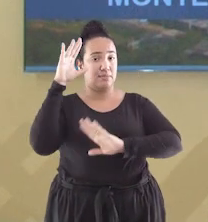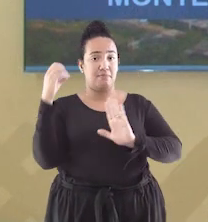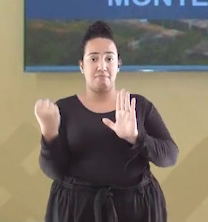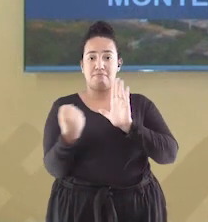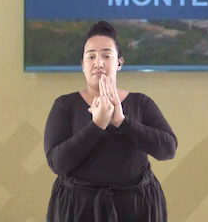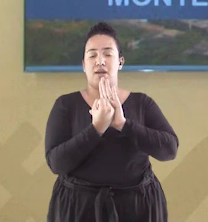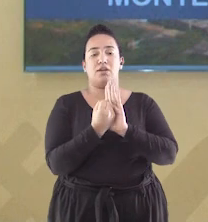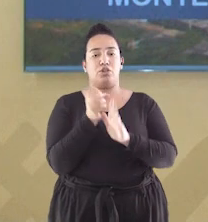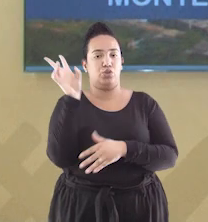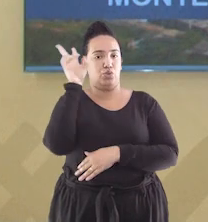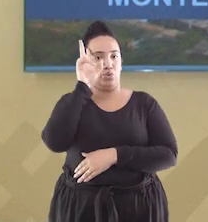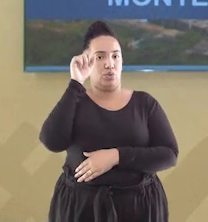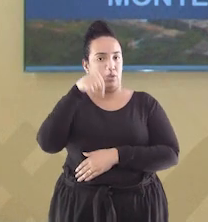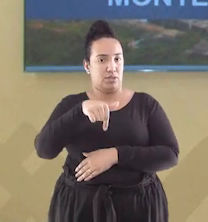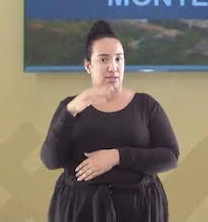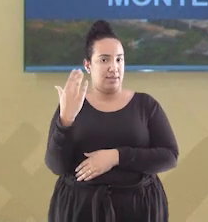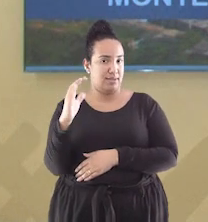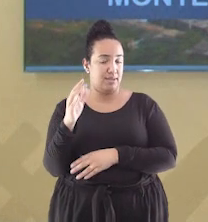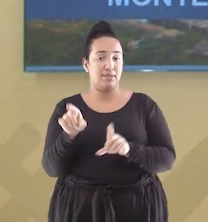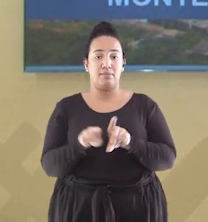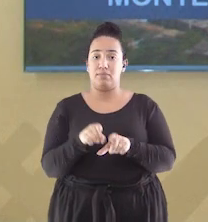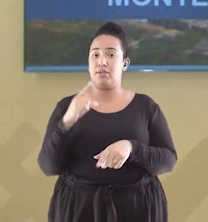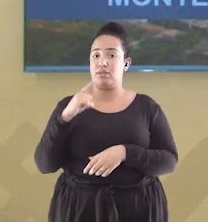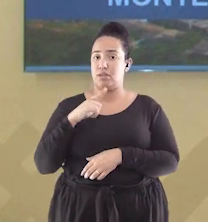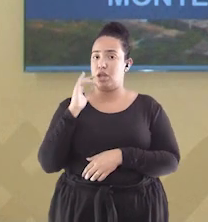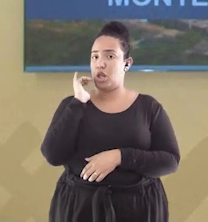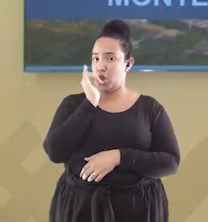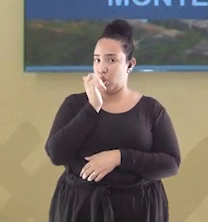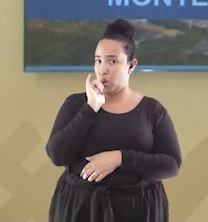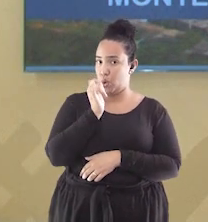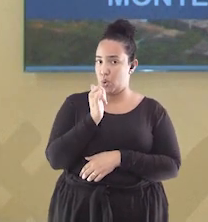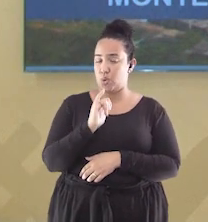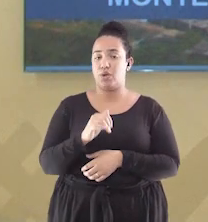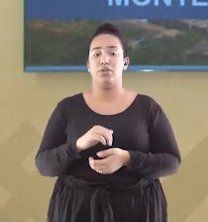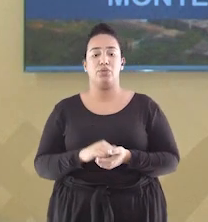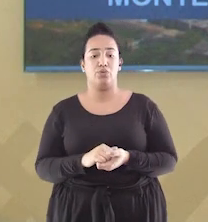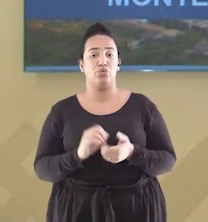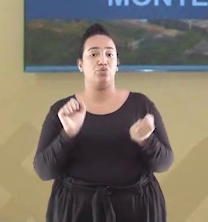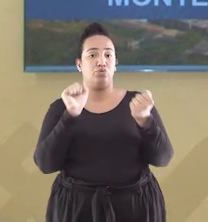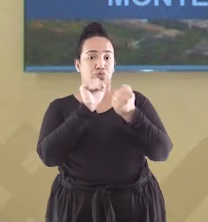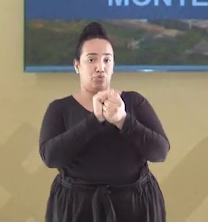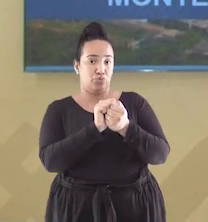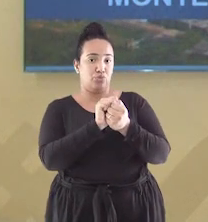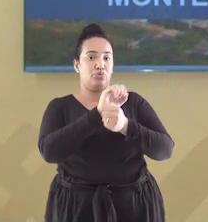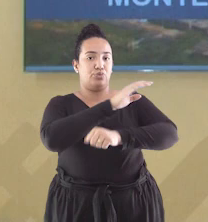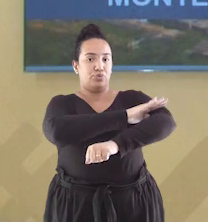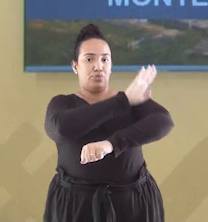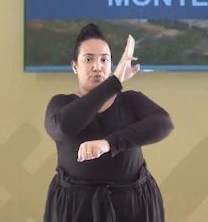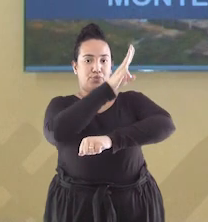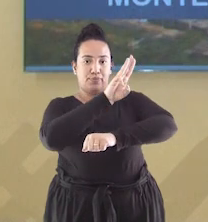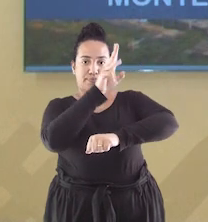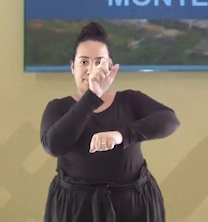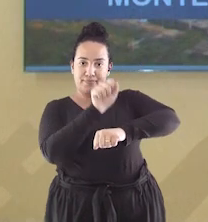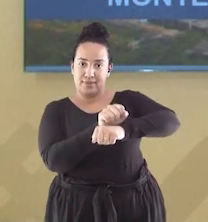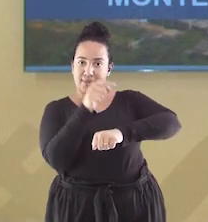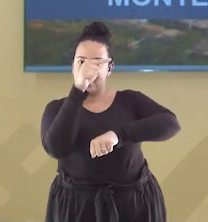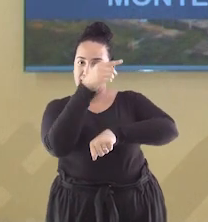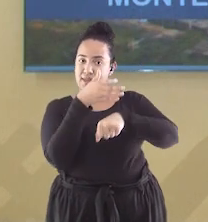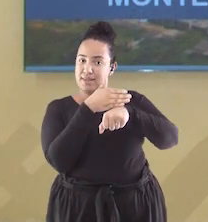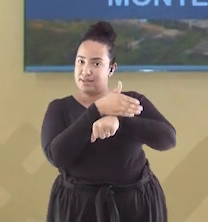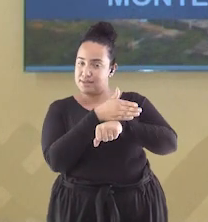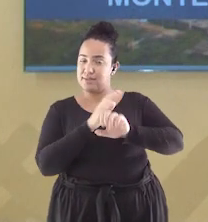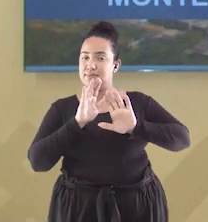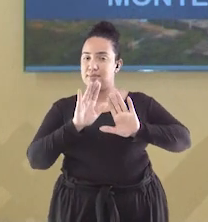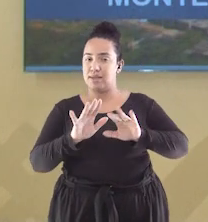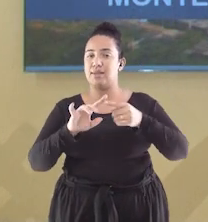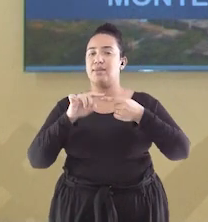do município. E ainda existe uma lenda sobre sua formação, junto com a do Monte Mestre Álvaro, que fica na Serra. Mas isso